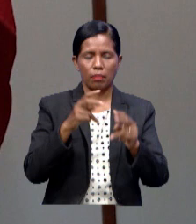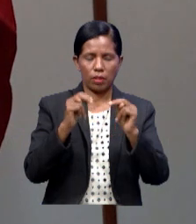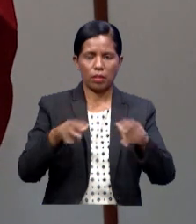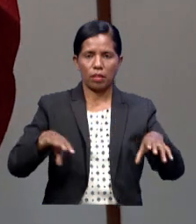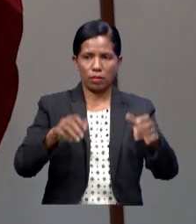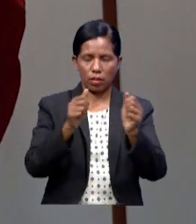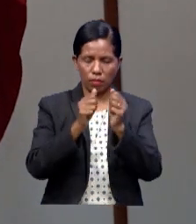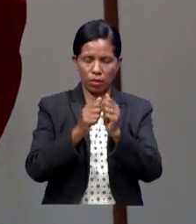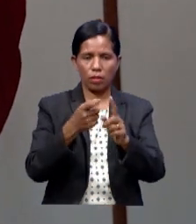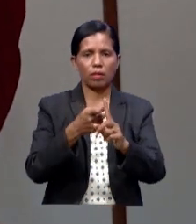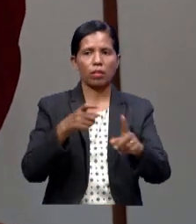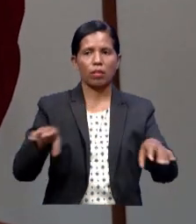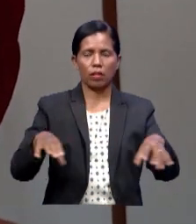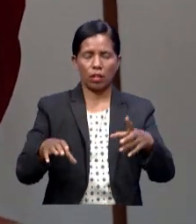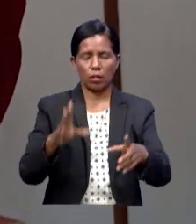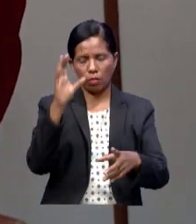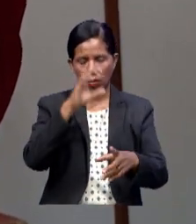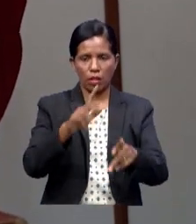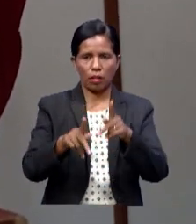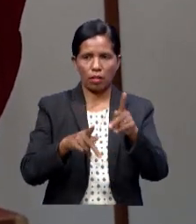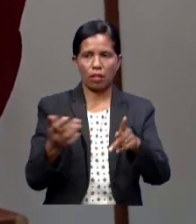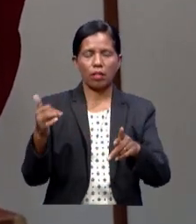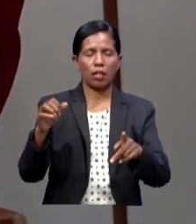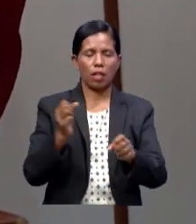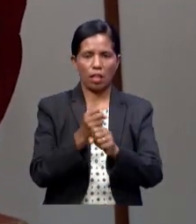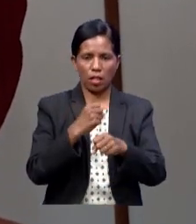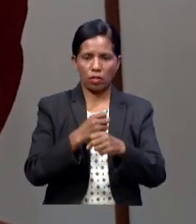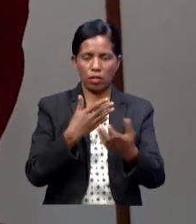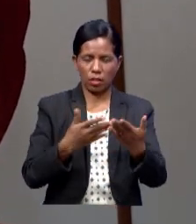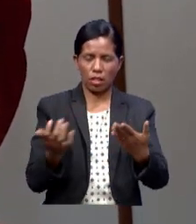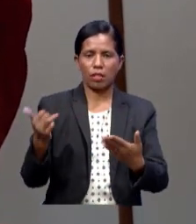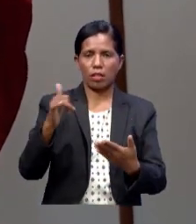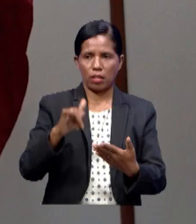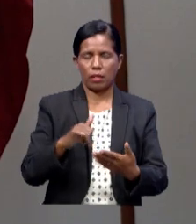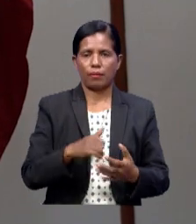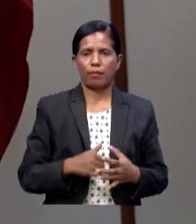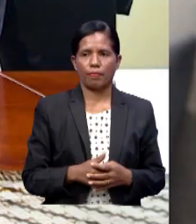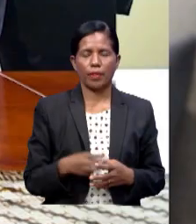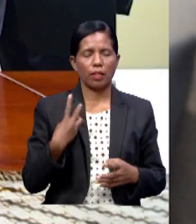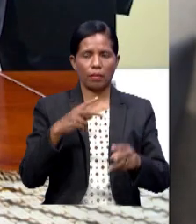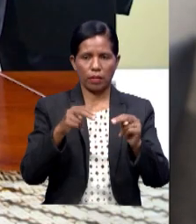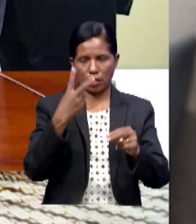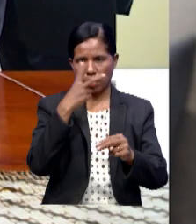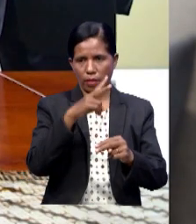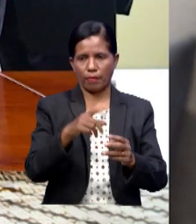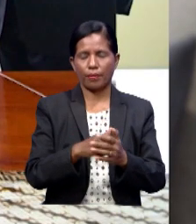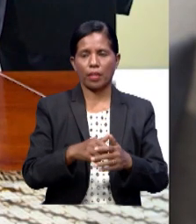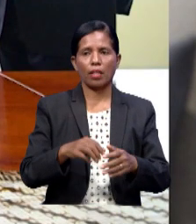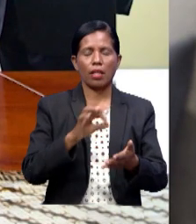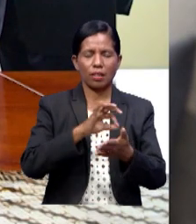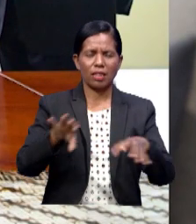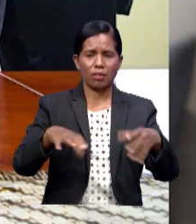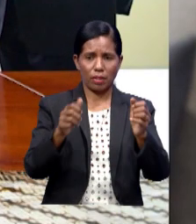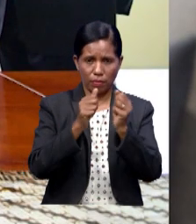cooperação, se ne va para diversificar nia produtos, por exemplo. E de meio ta ita precisa are. Asina akoru refere